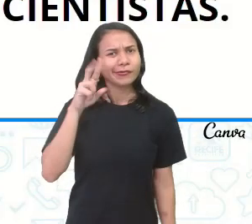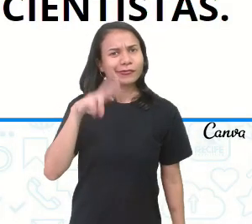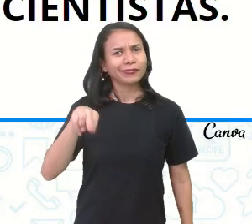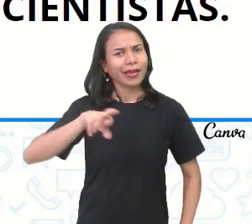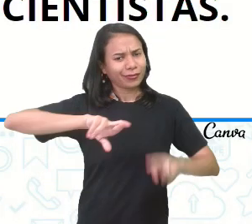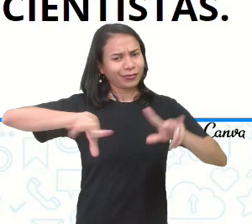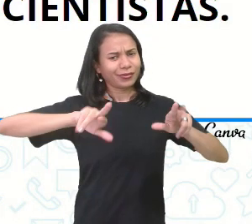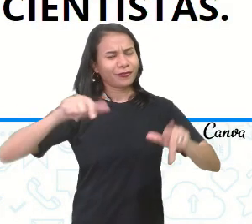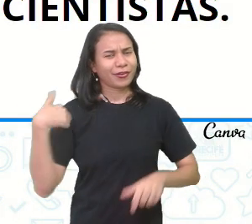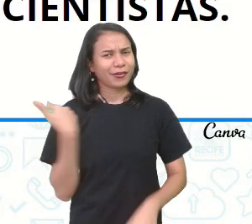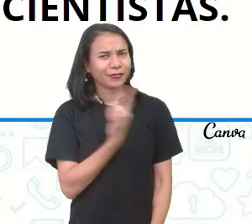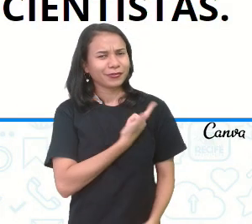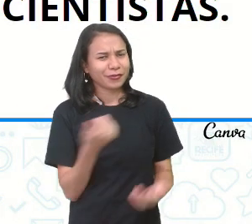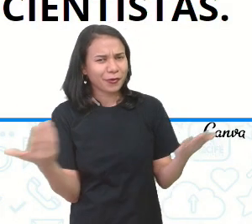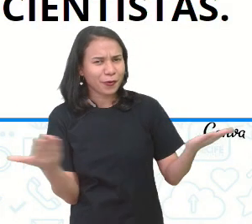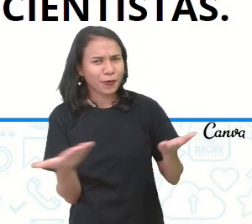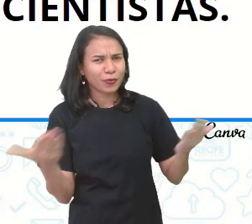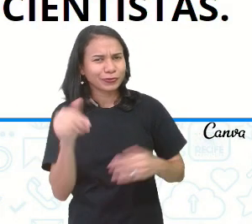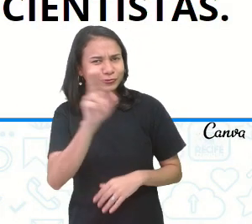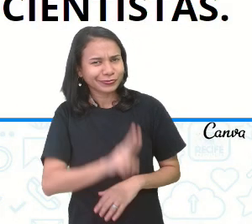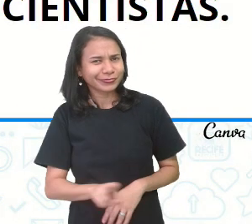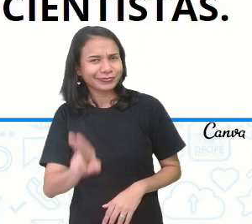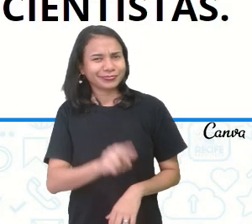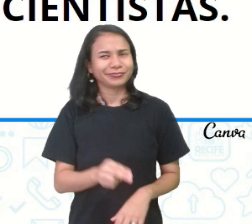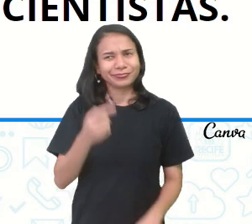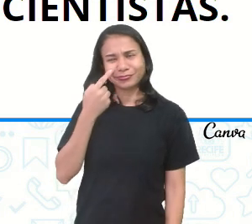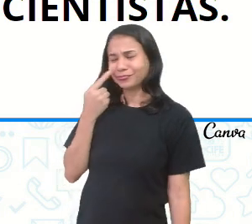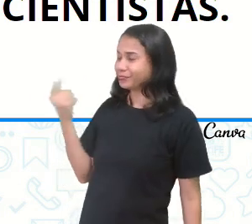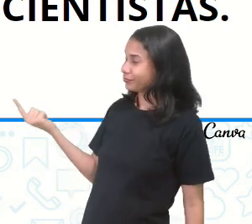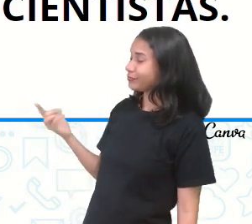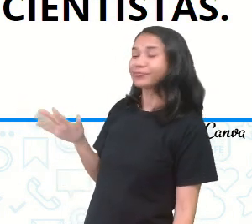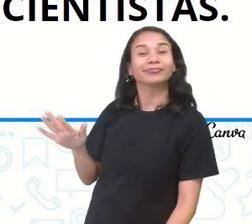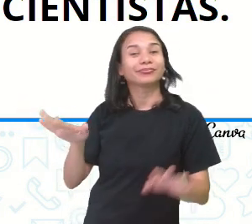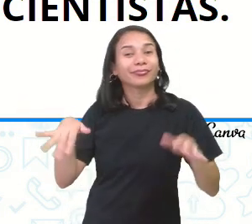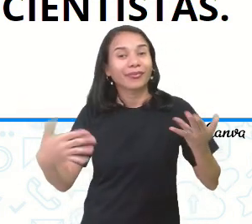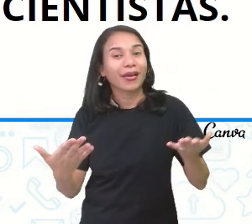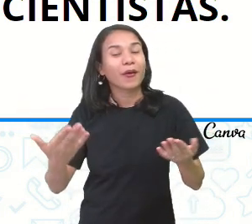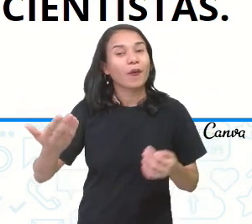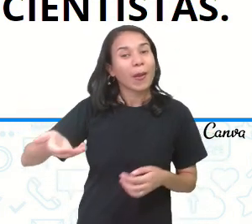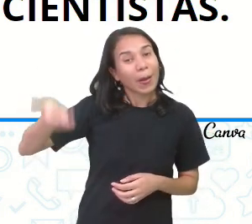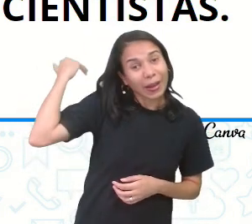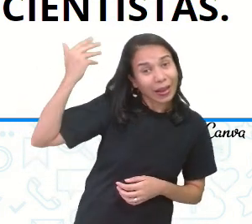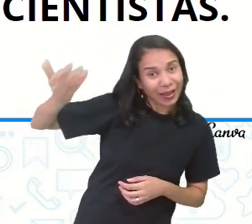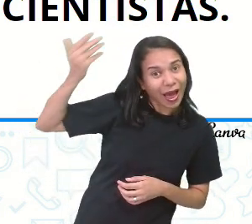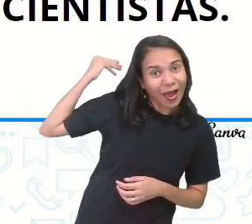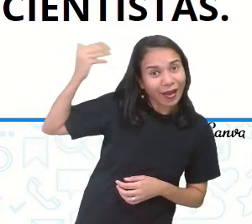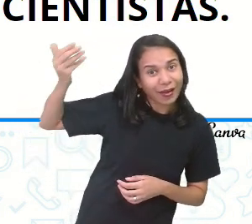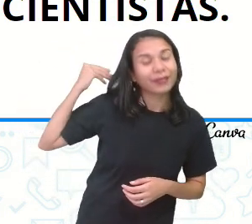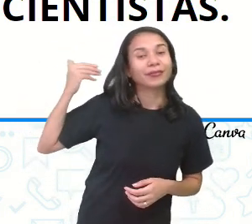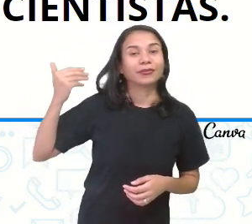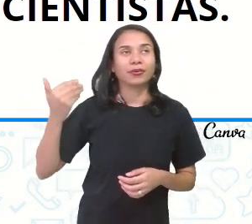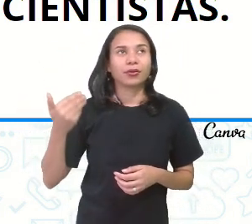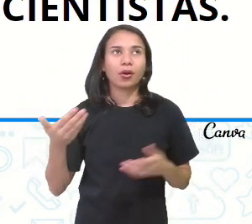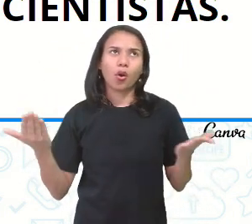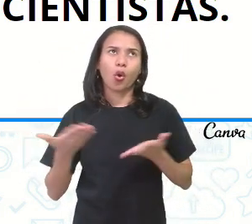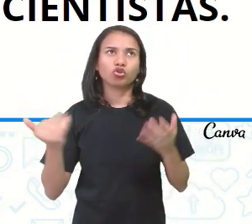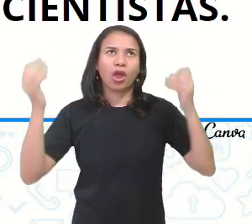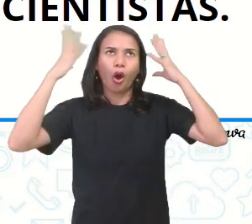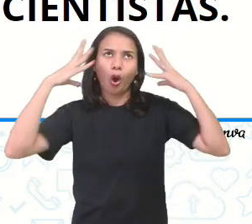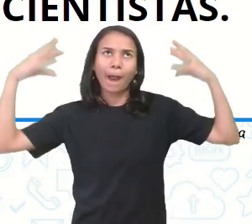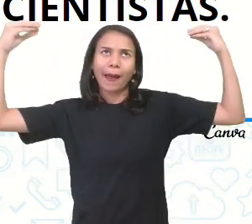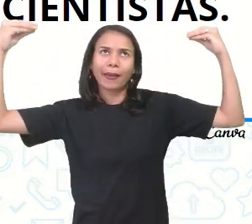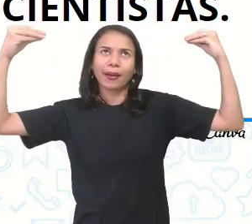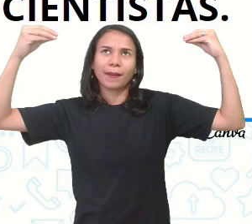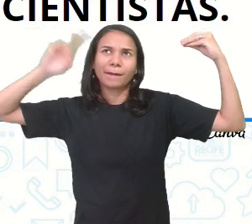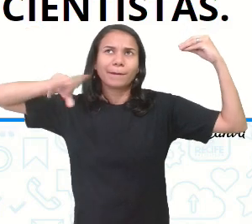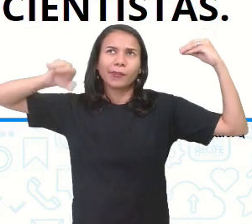diferente da nossa forma de se vestir hoje em dia. Então, lá na antiga, hoje é Holanda, né? Mas antigamente tinha